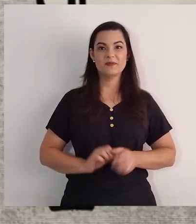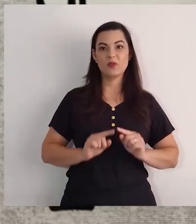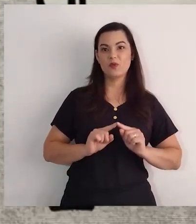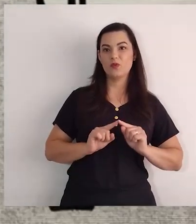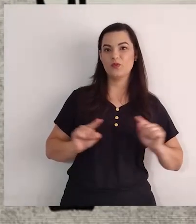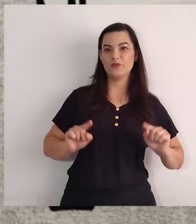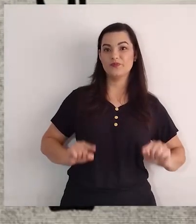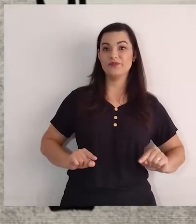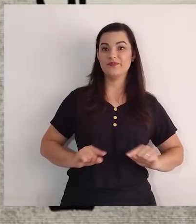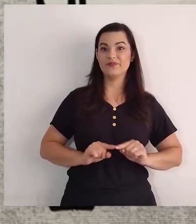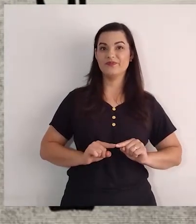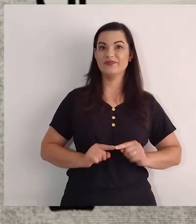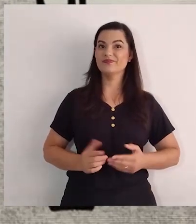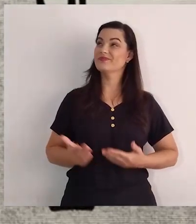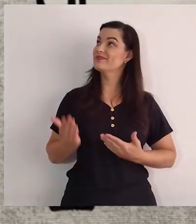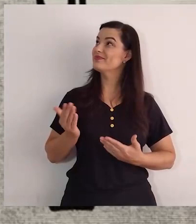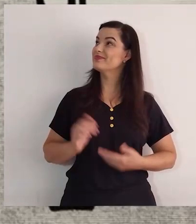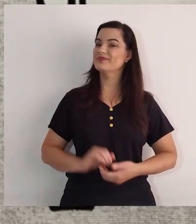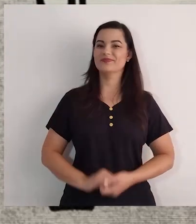quadrado.